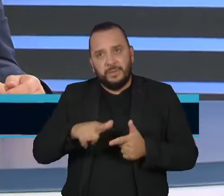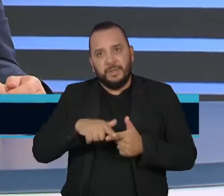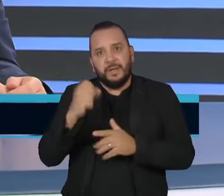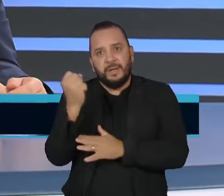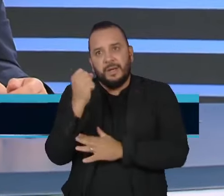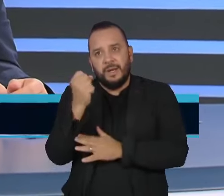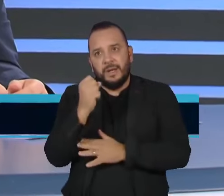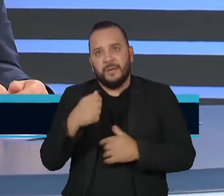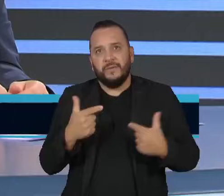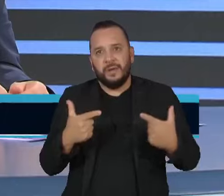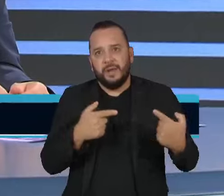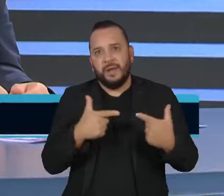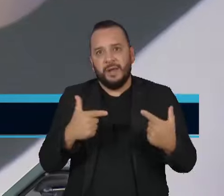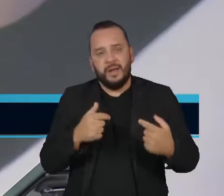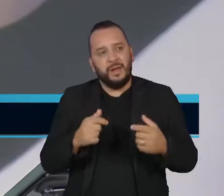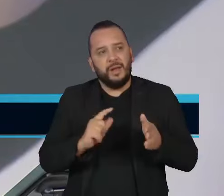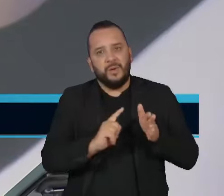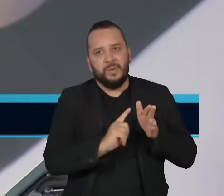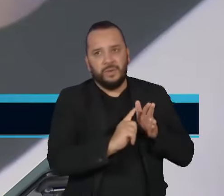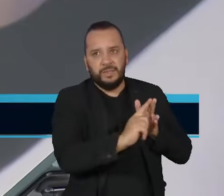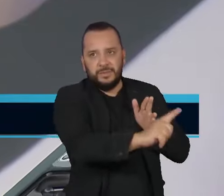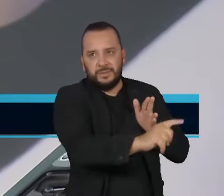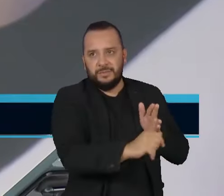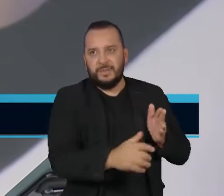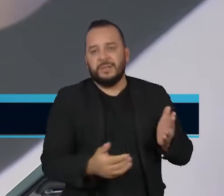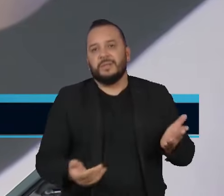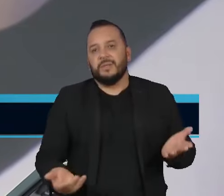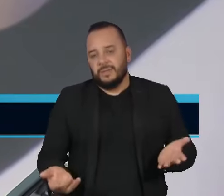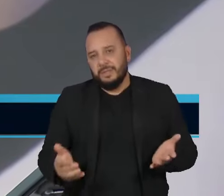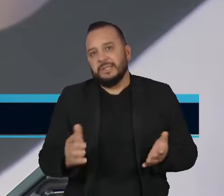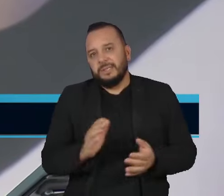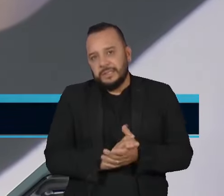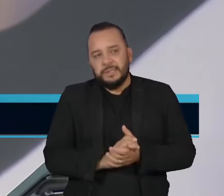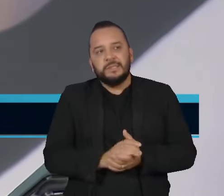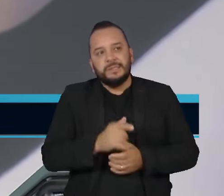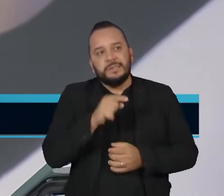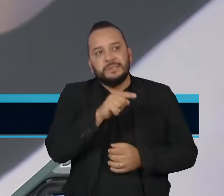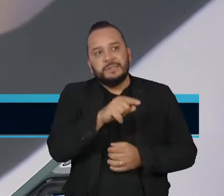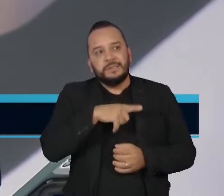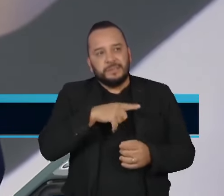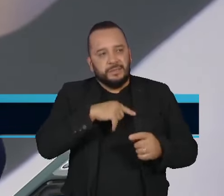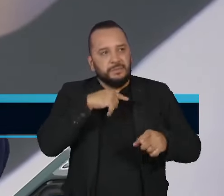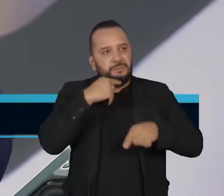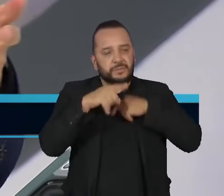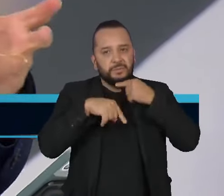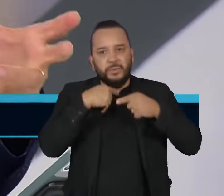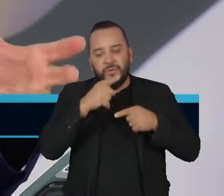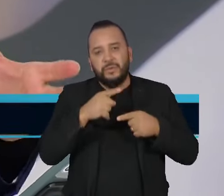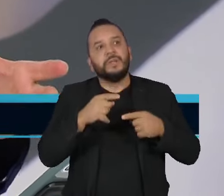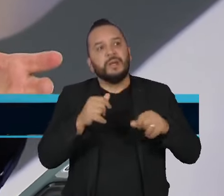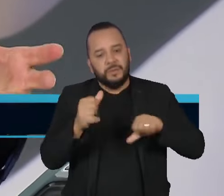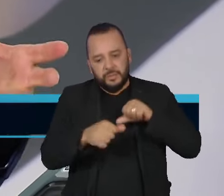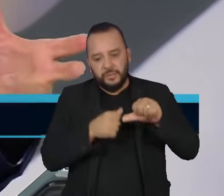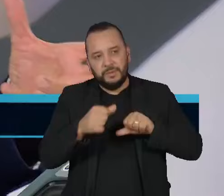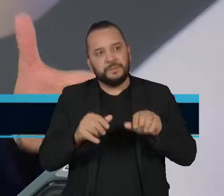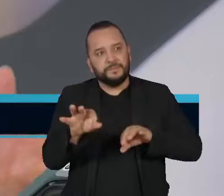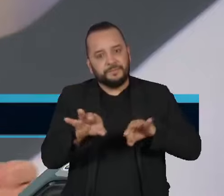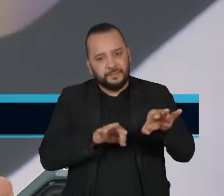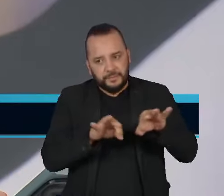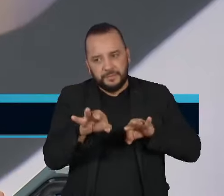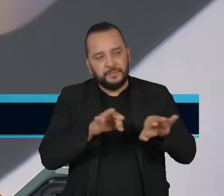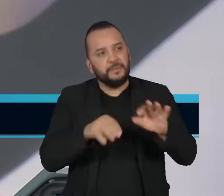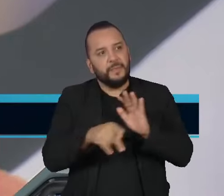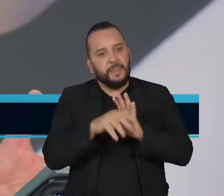guerra no Oriente Médio. Isso claramente aumenta a incerteza, muda o planejamento das